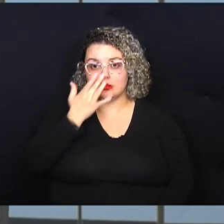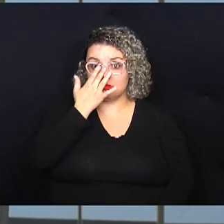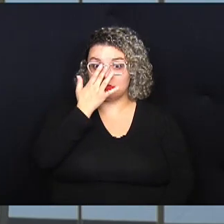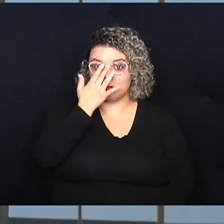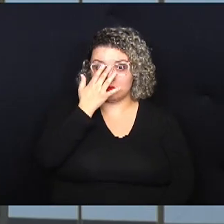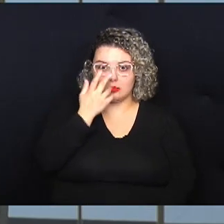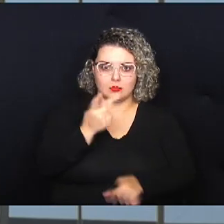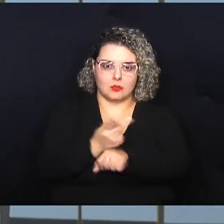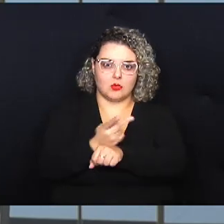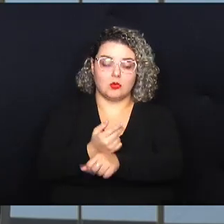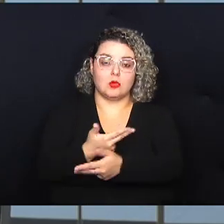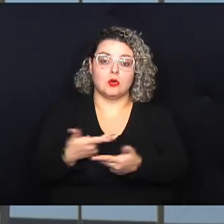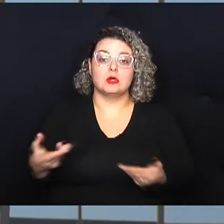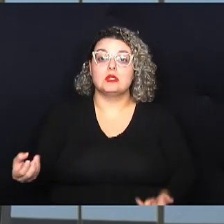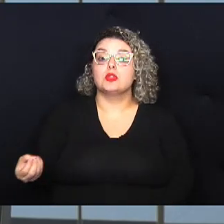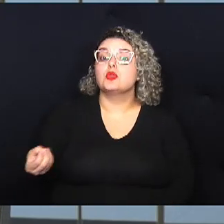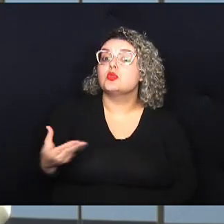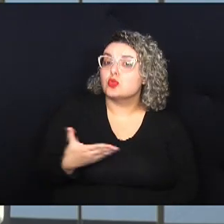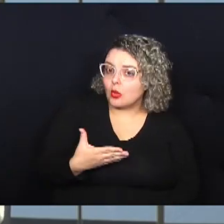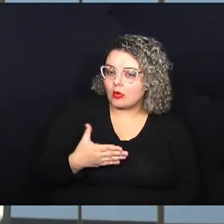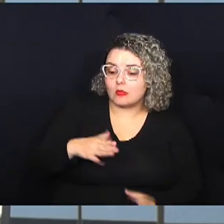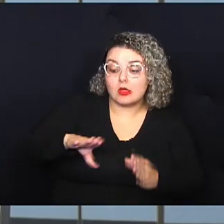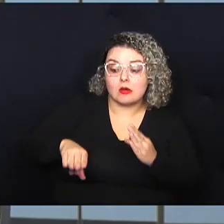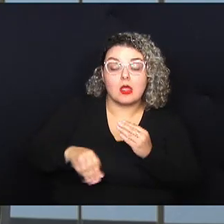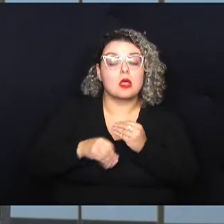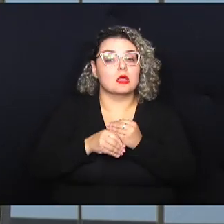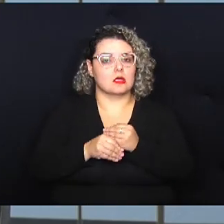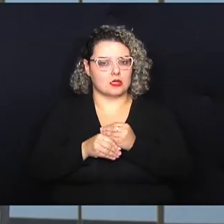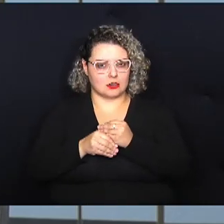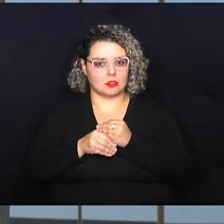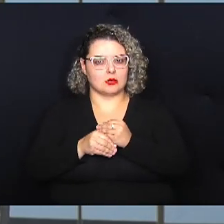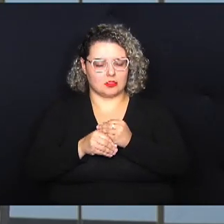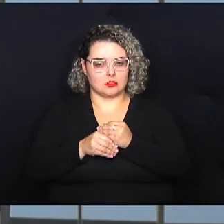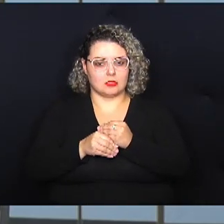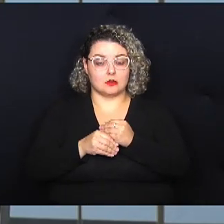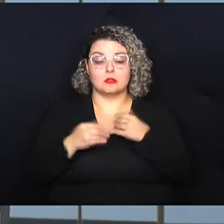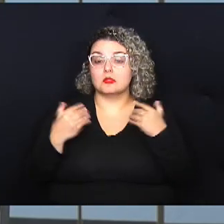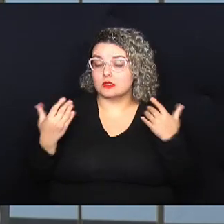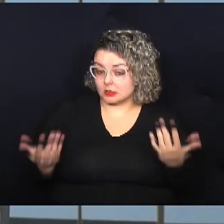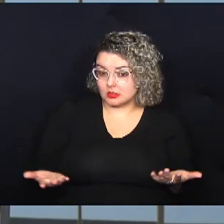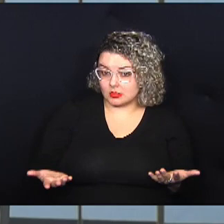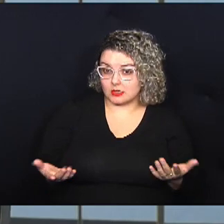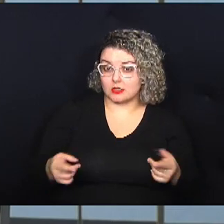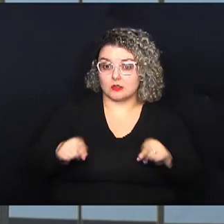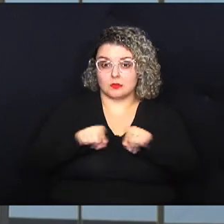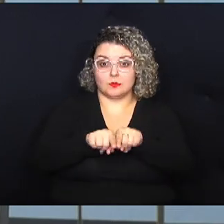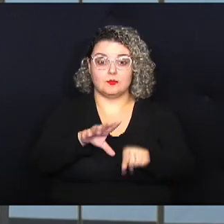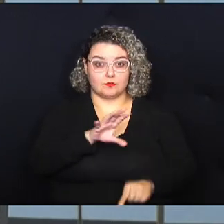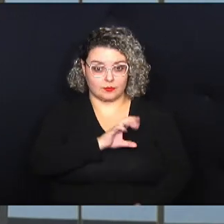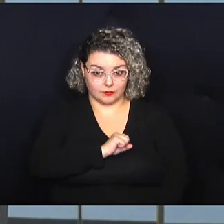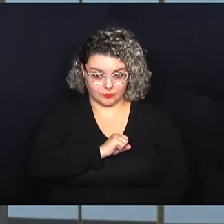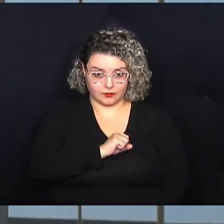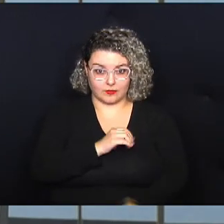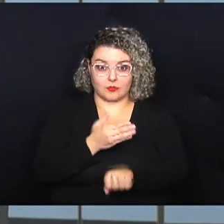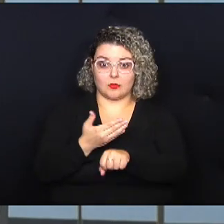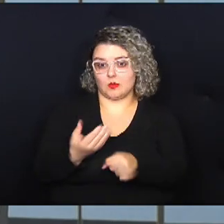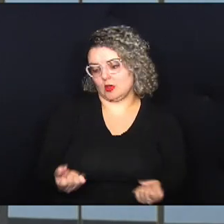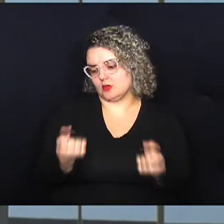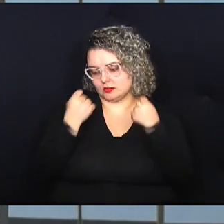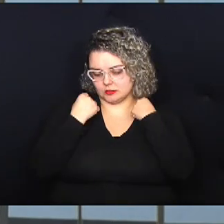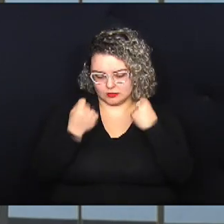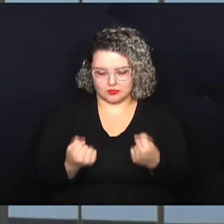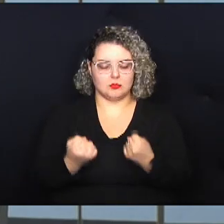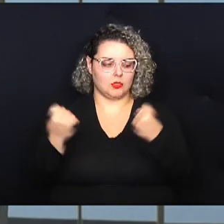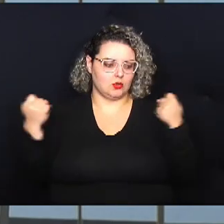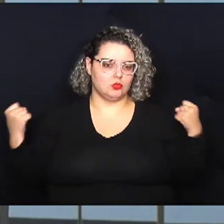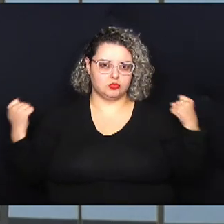coisas novas, coisas que vai te agregar, né? E aí, eu também gosto muito dos exercícios físicos, né?